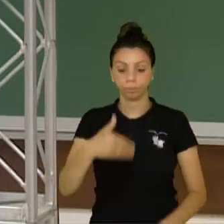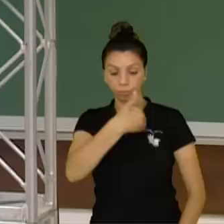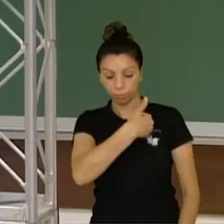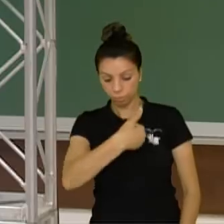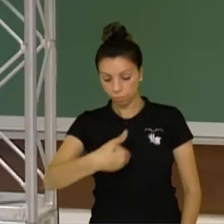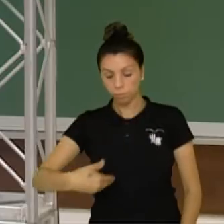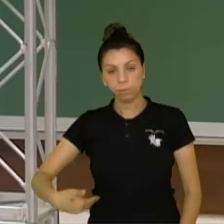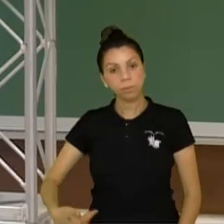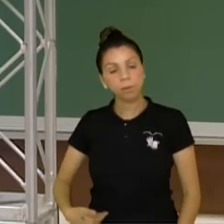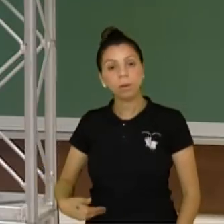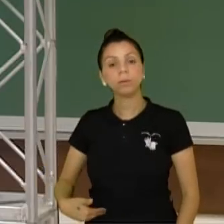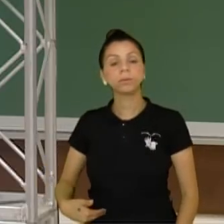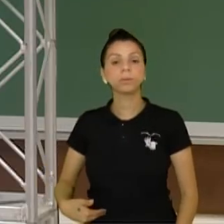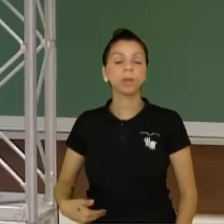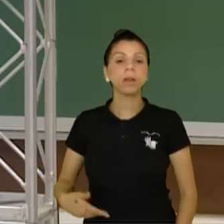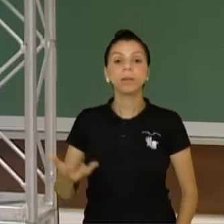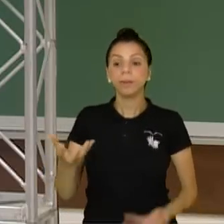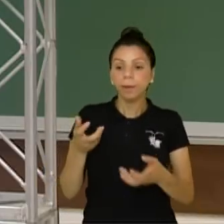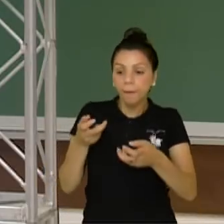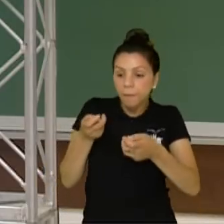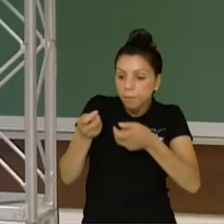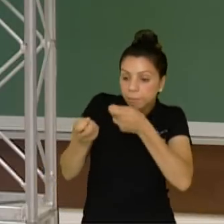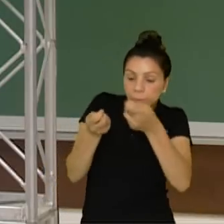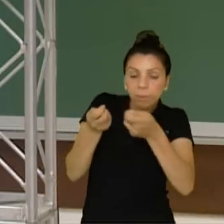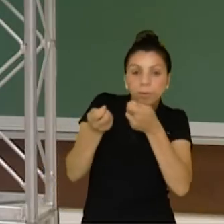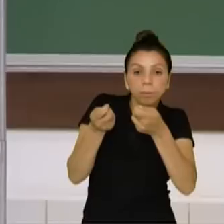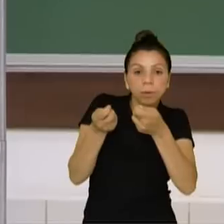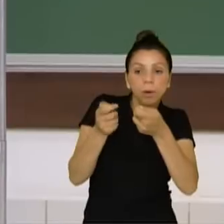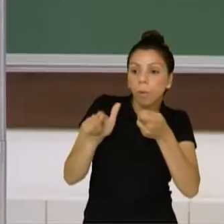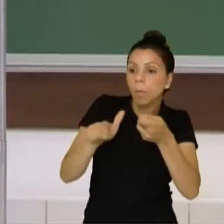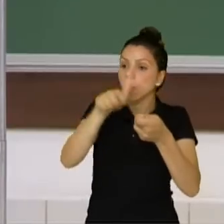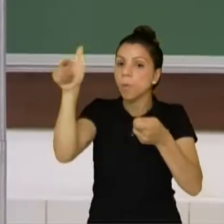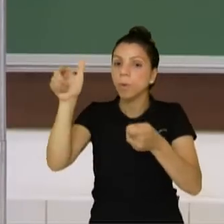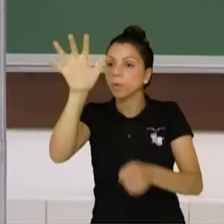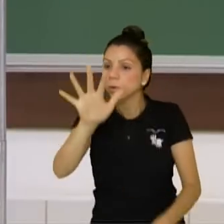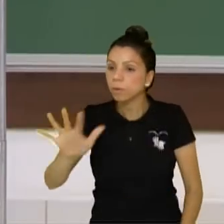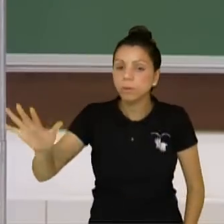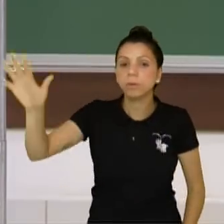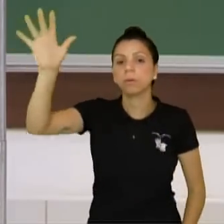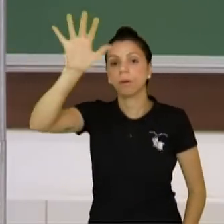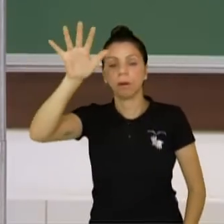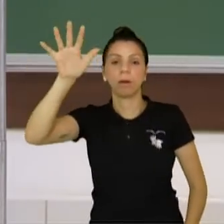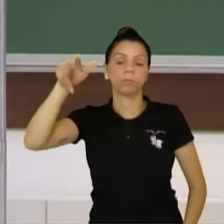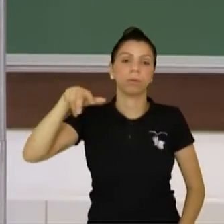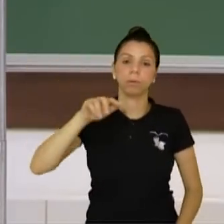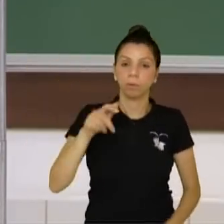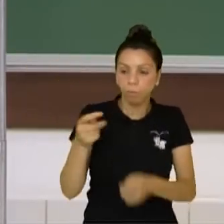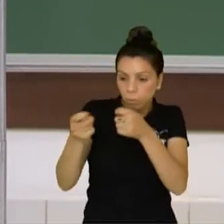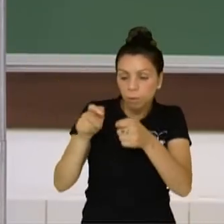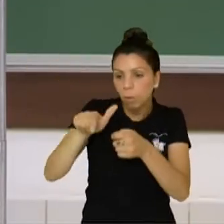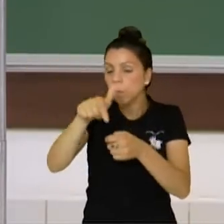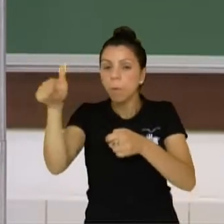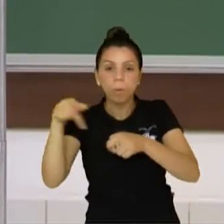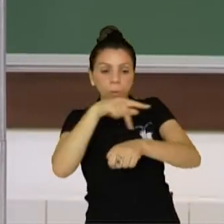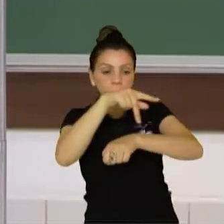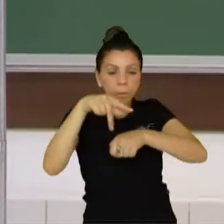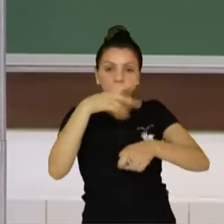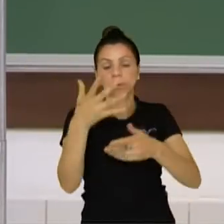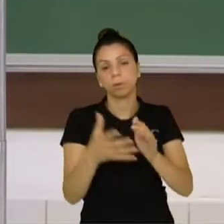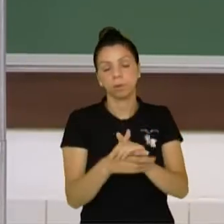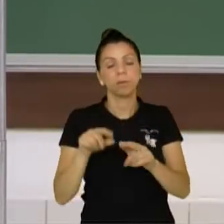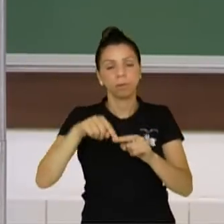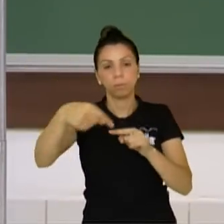governos, eles buscam dominar outros territórios, outras nações, para atender certos objetivos que nós